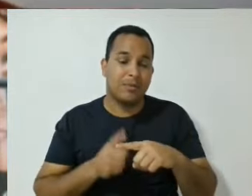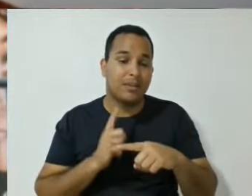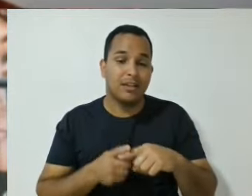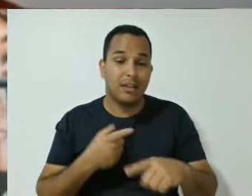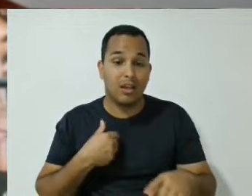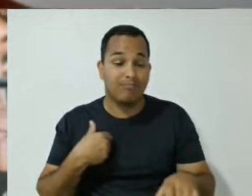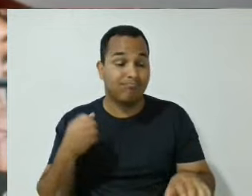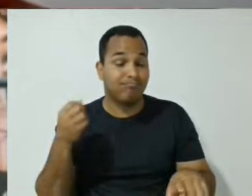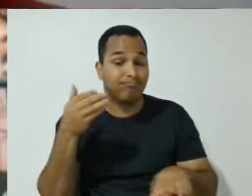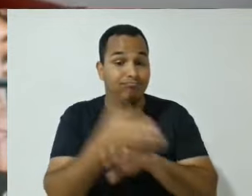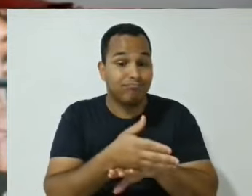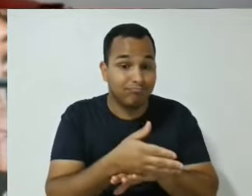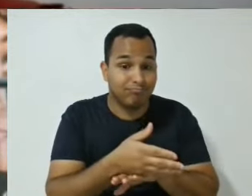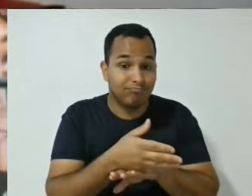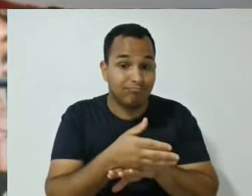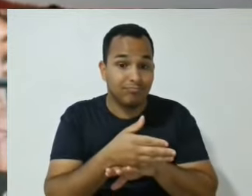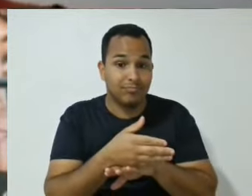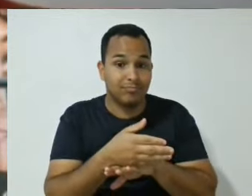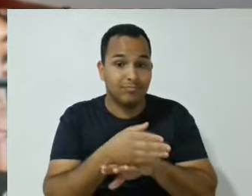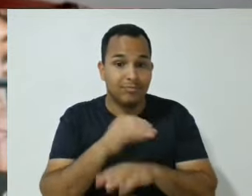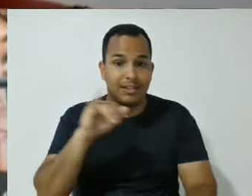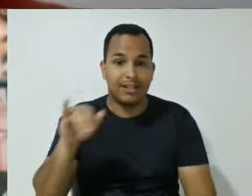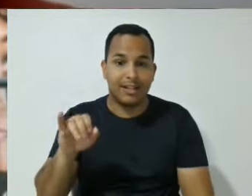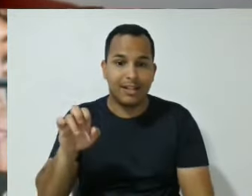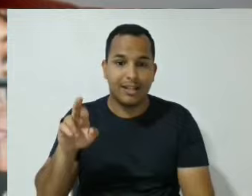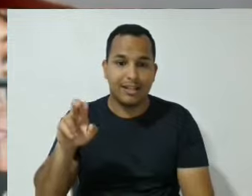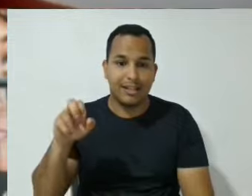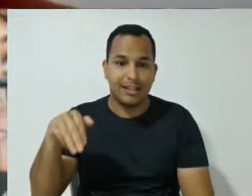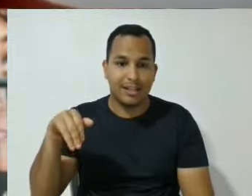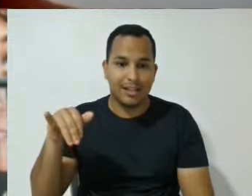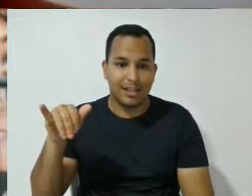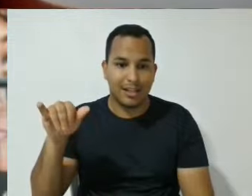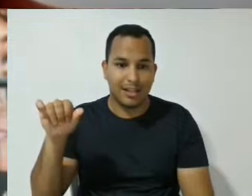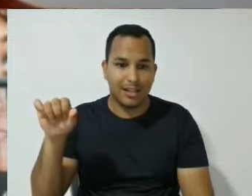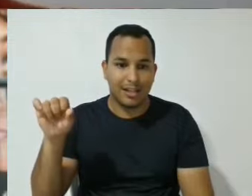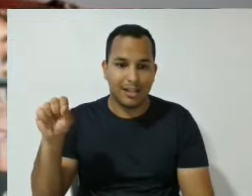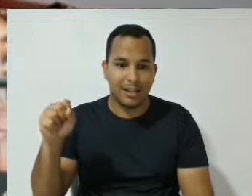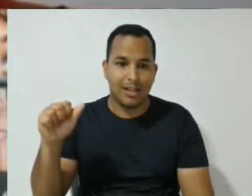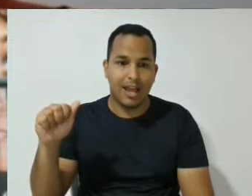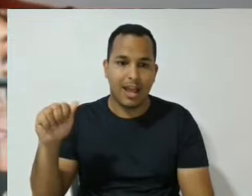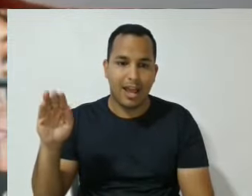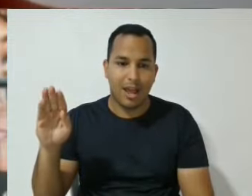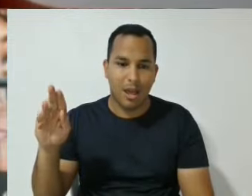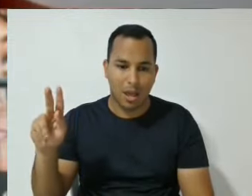Na verdade, foi Jeremias Abud. Isso.